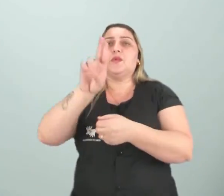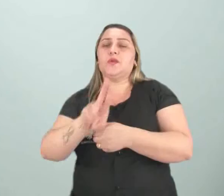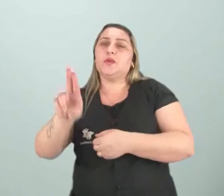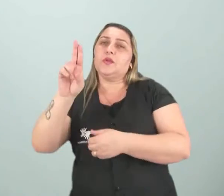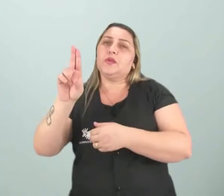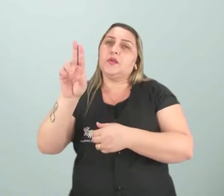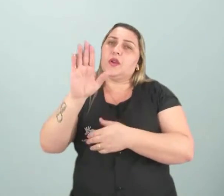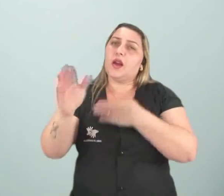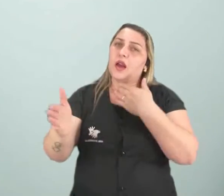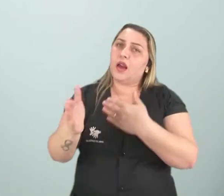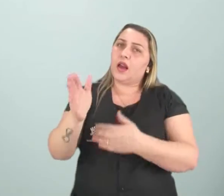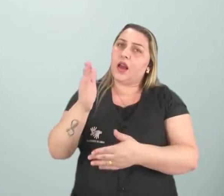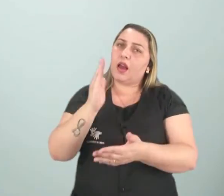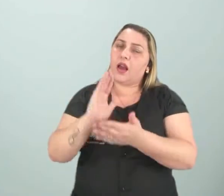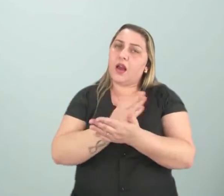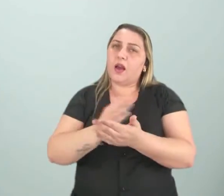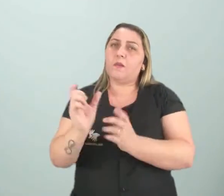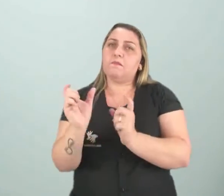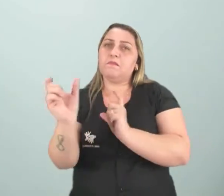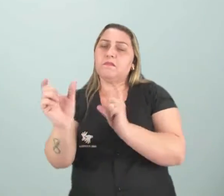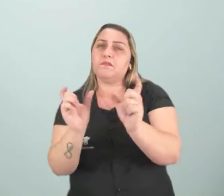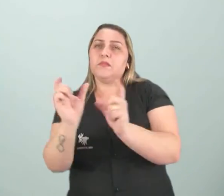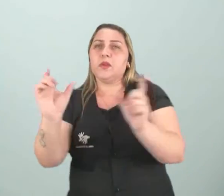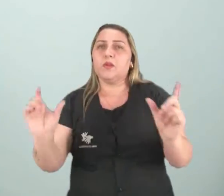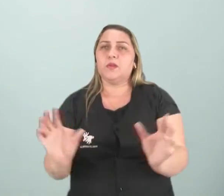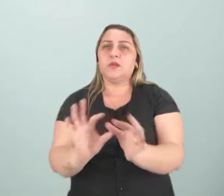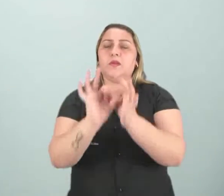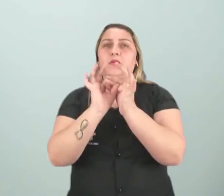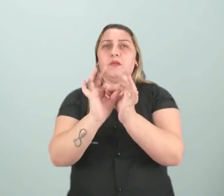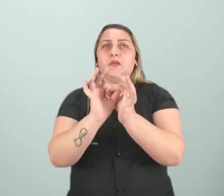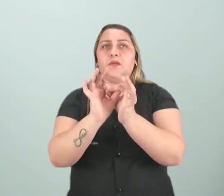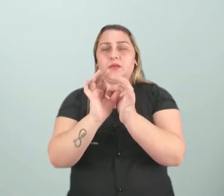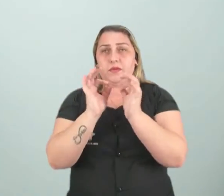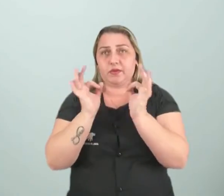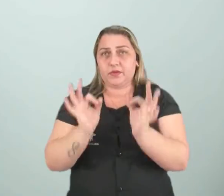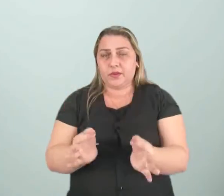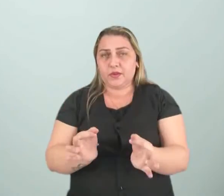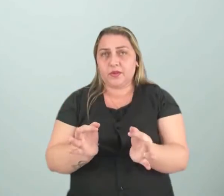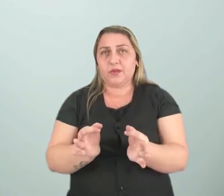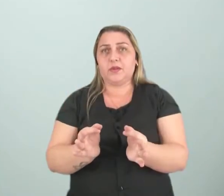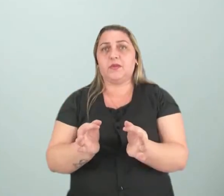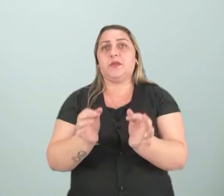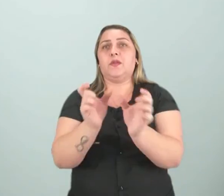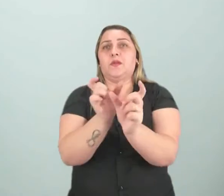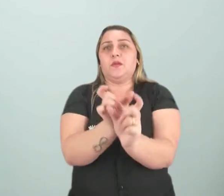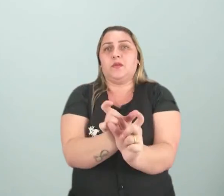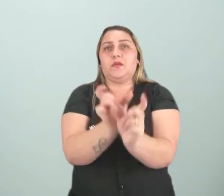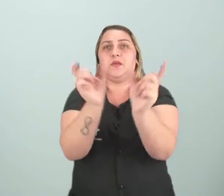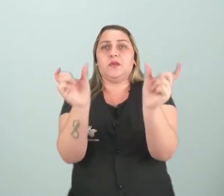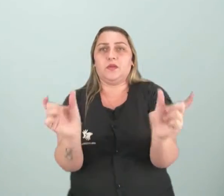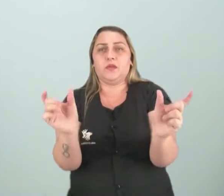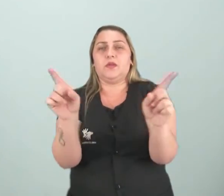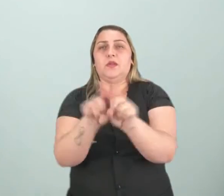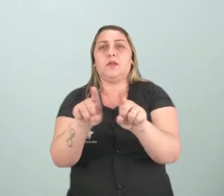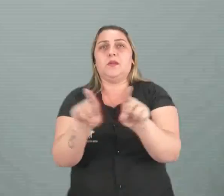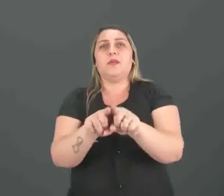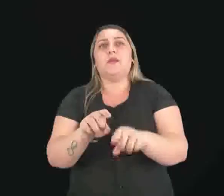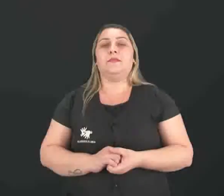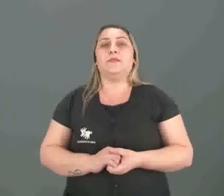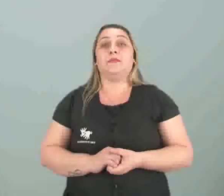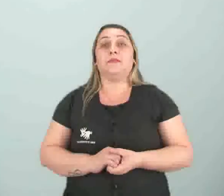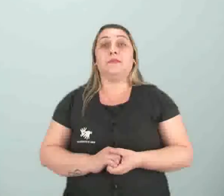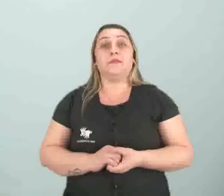de algumas palavras que seriam os nossos conectores, certo? Ou sinônimos também, dentre